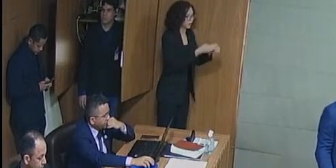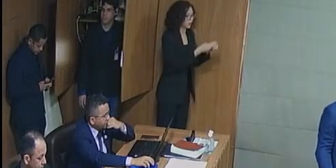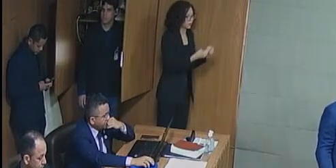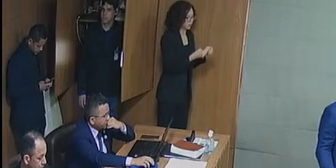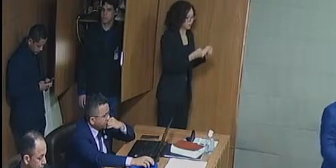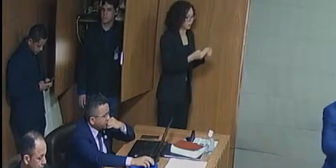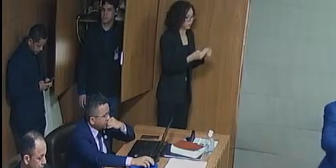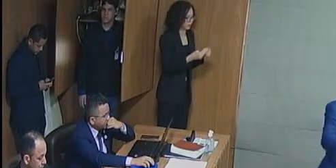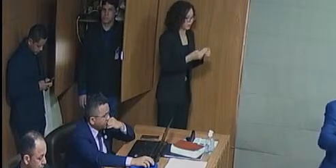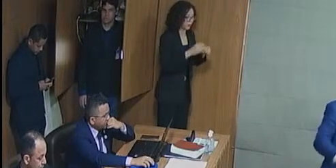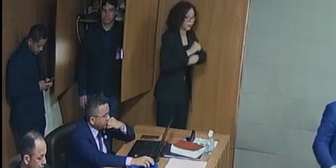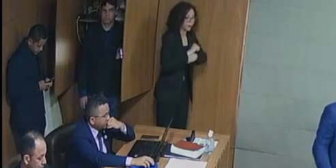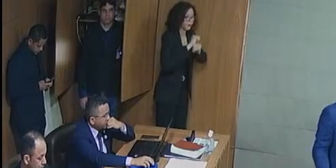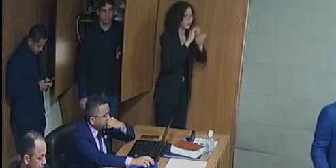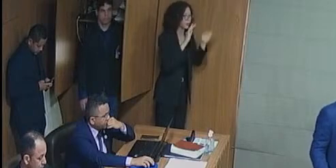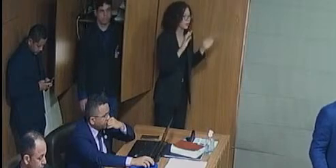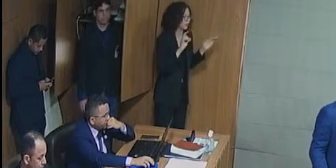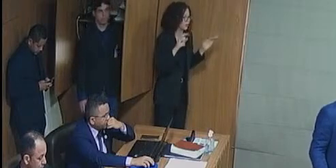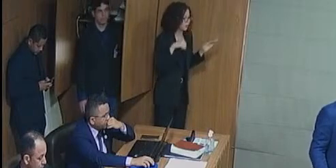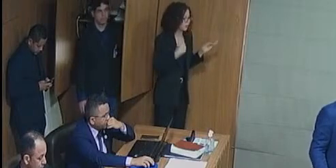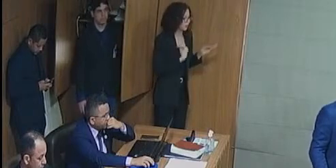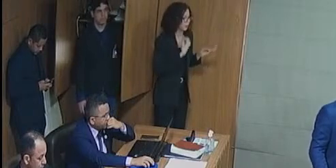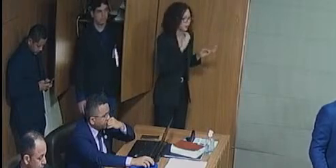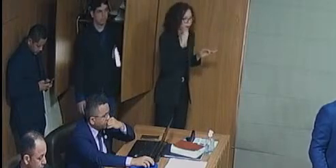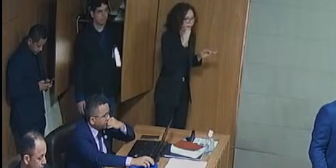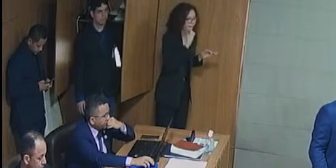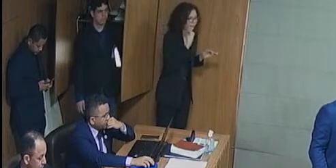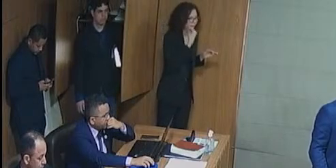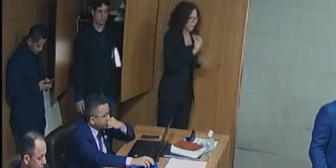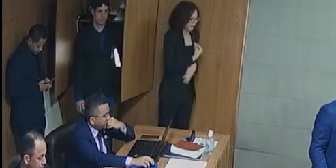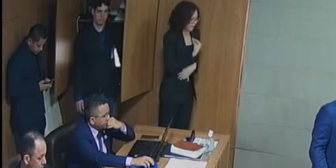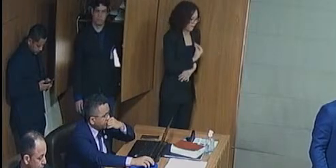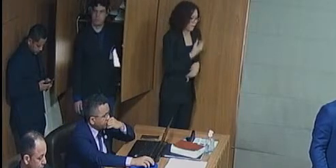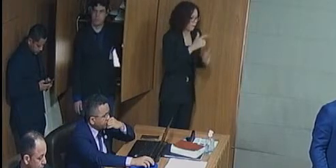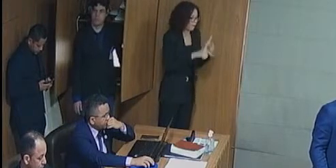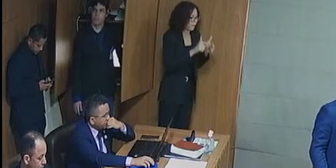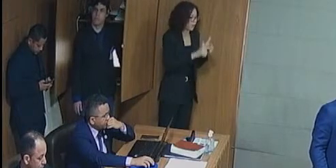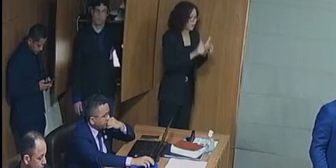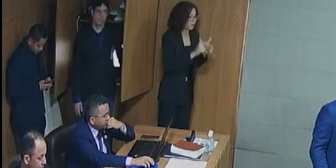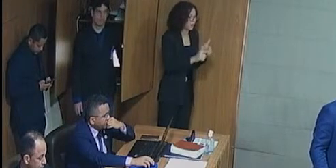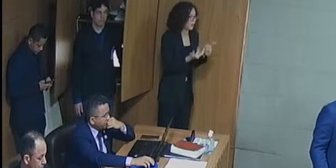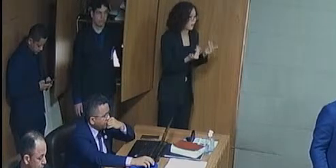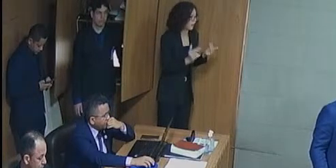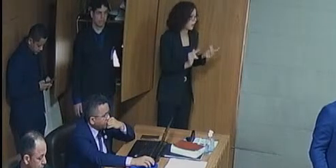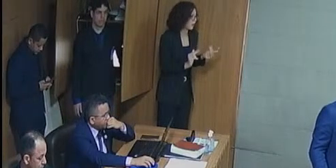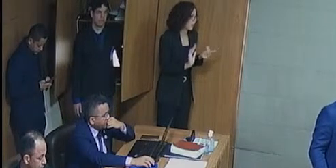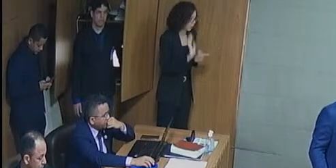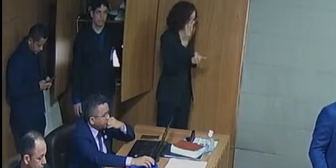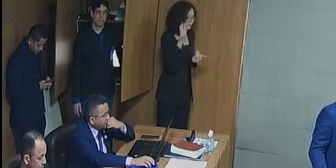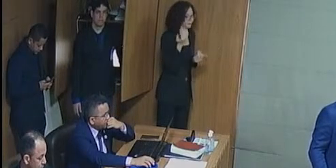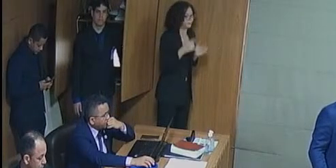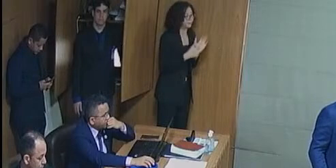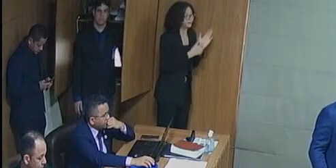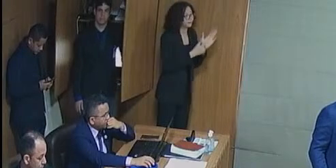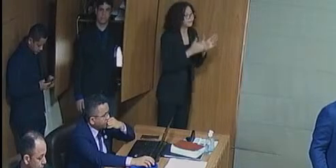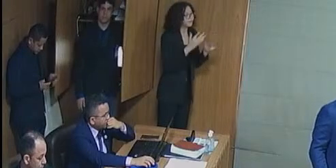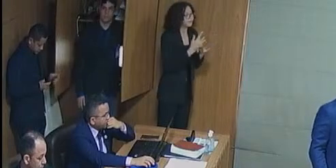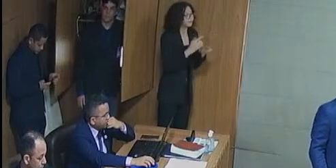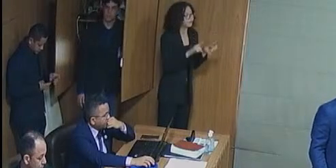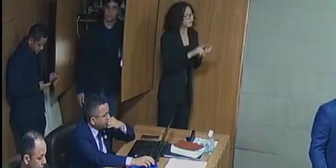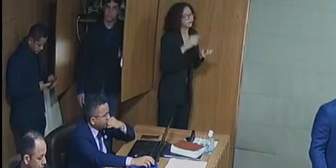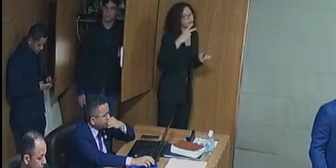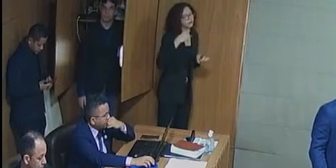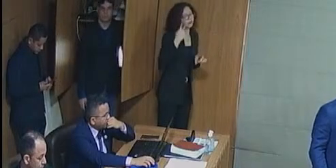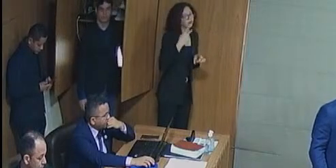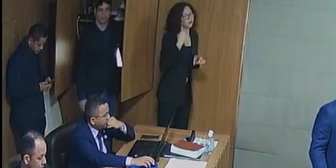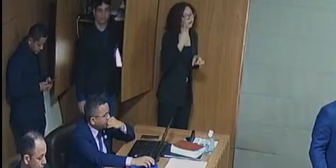clara para que a gente não consiga passar pelo que está passando mostro a cidade mostro aos senhores vereadores Que tal